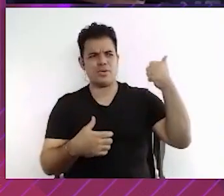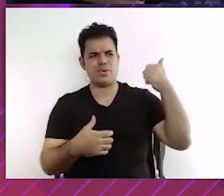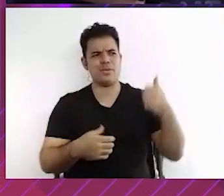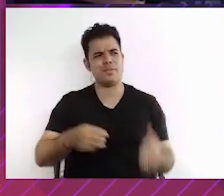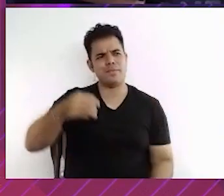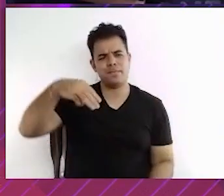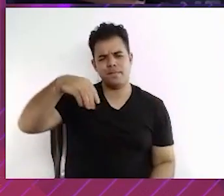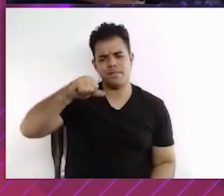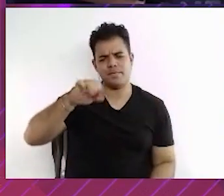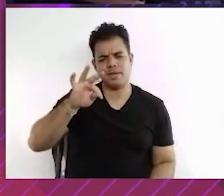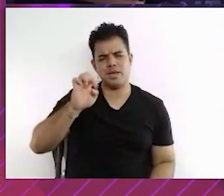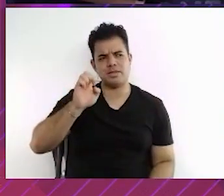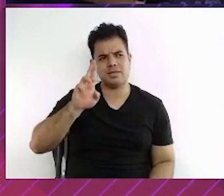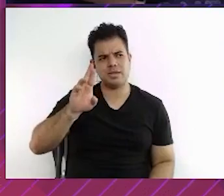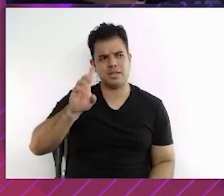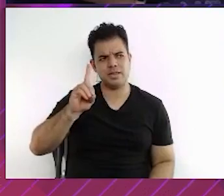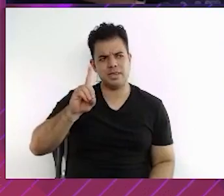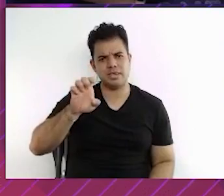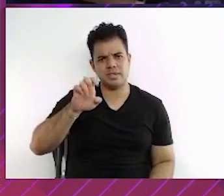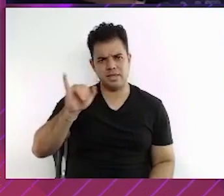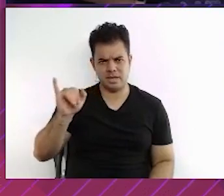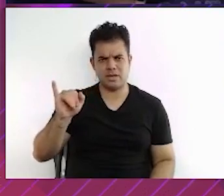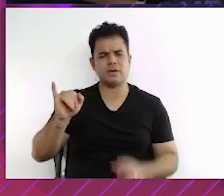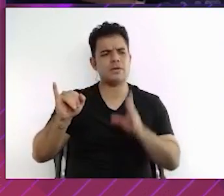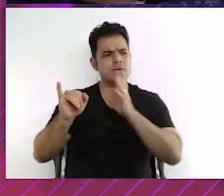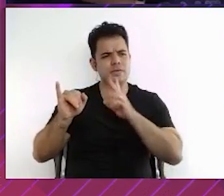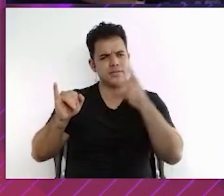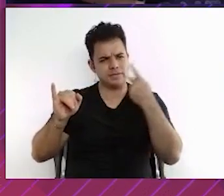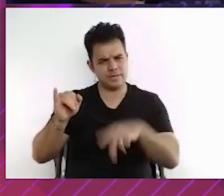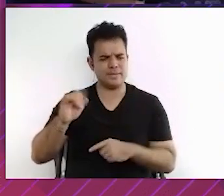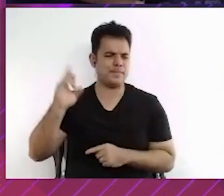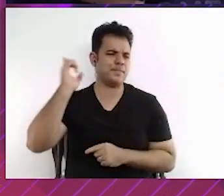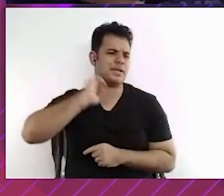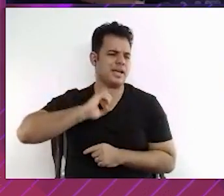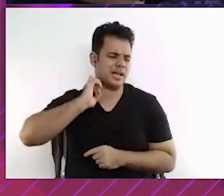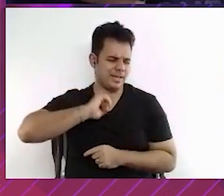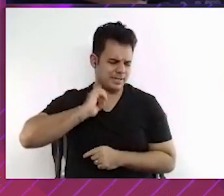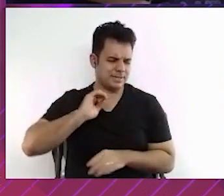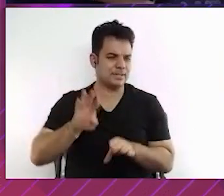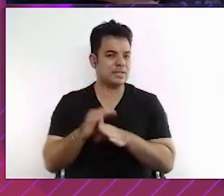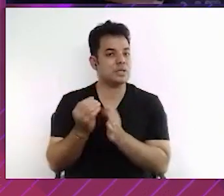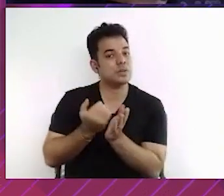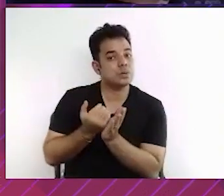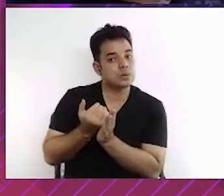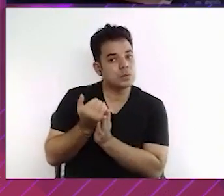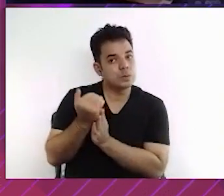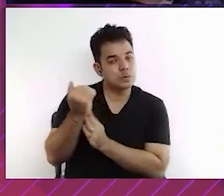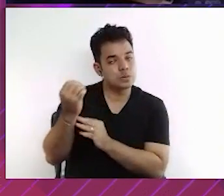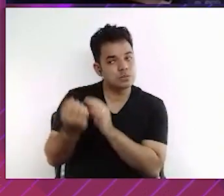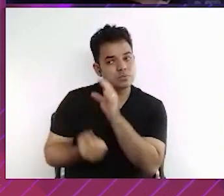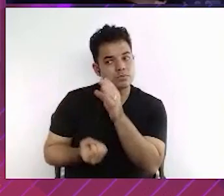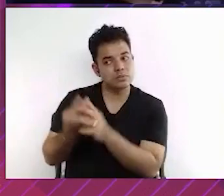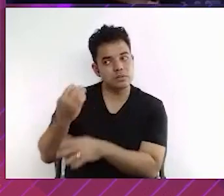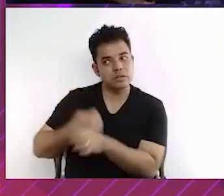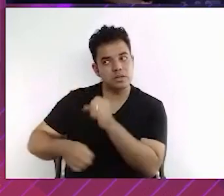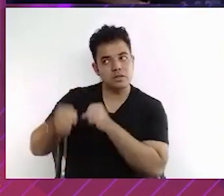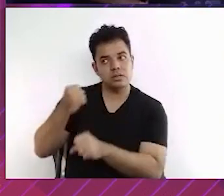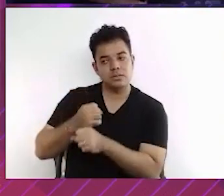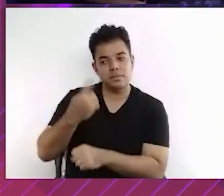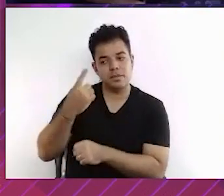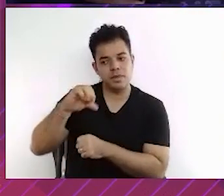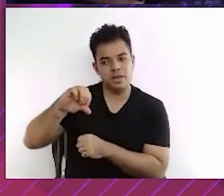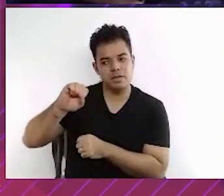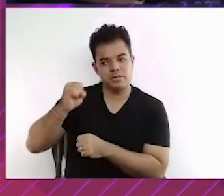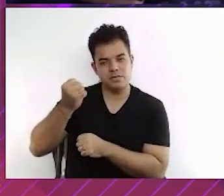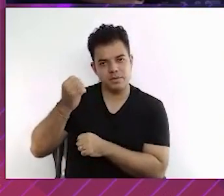um hospital bem conhecido aqui em BH, né? Ele foi fundado em 1980